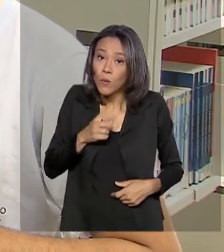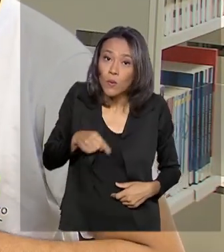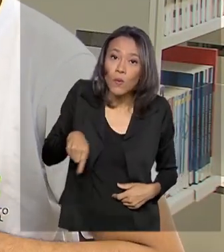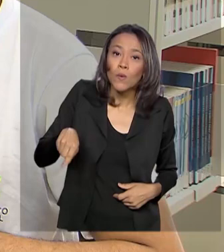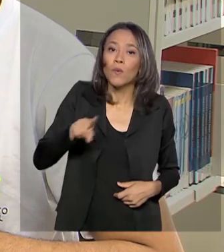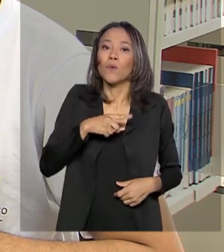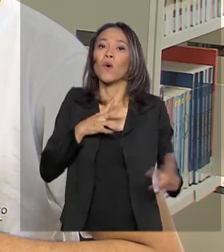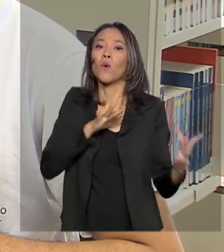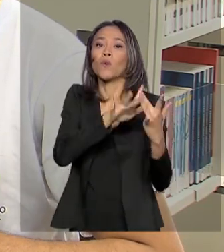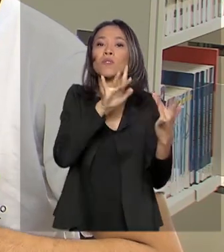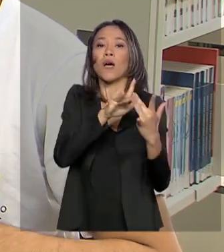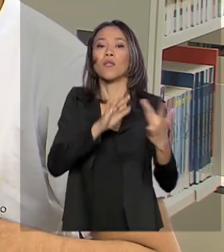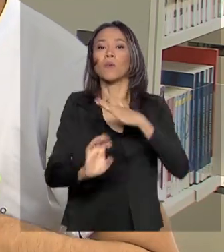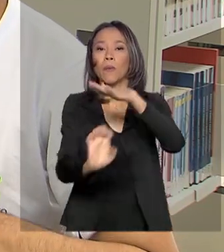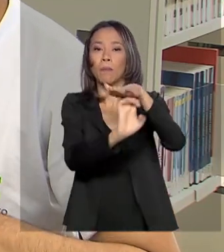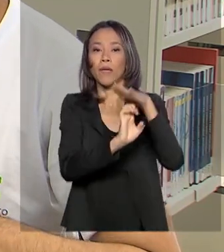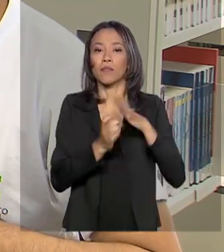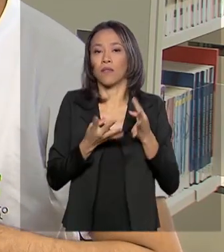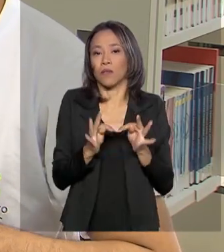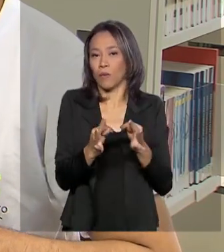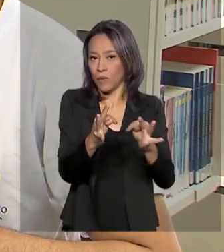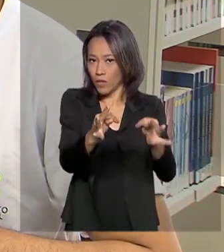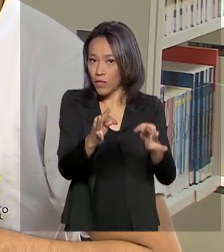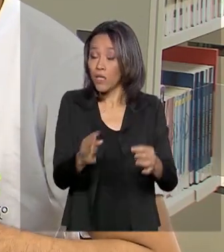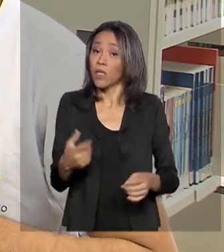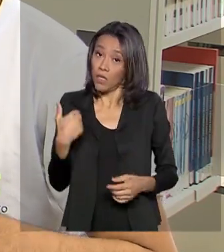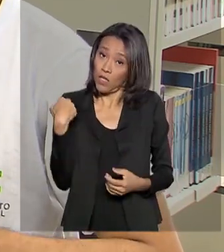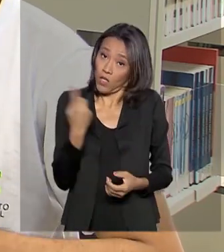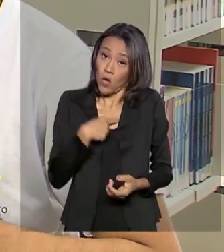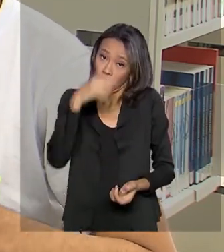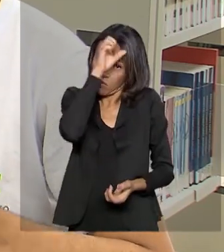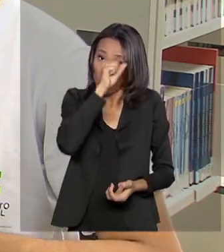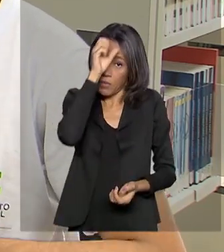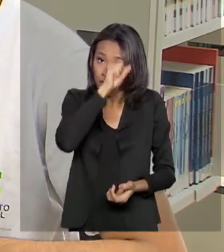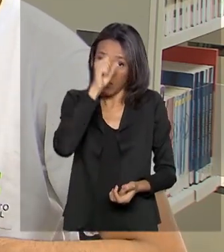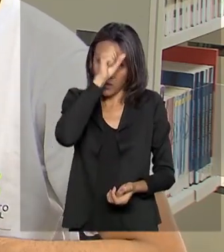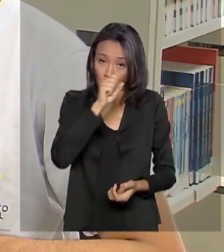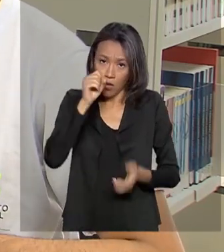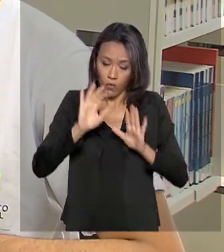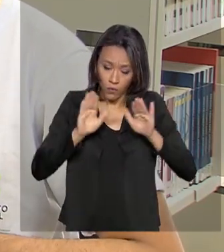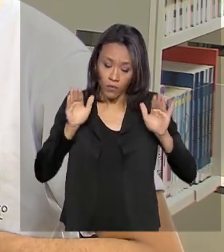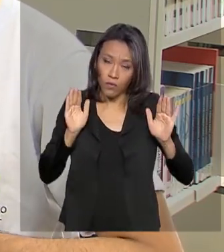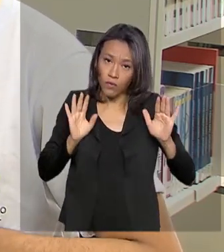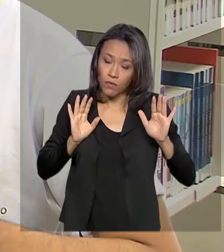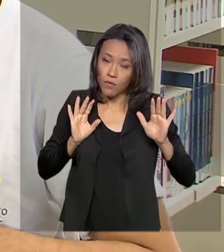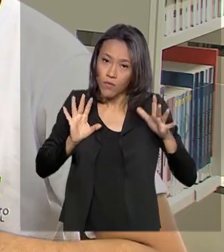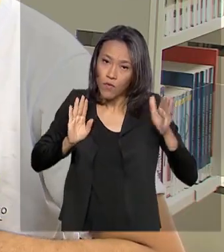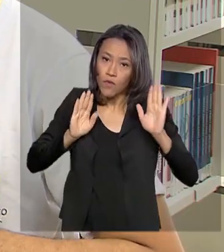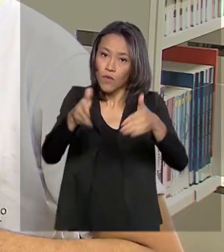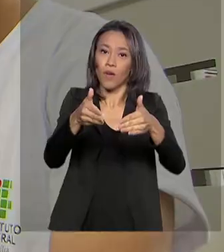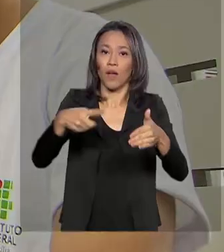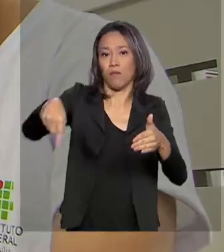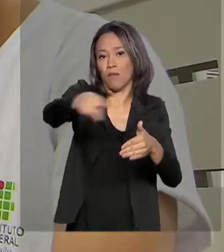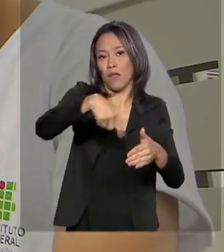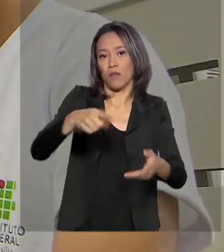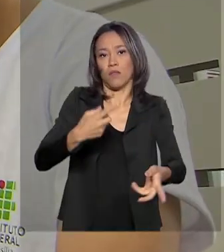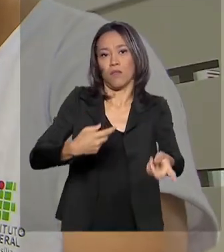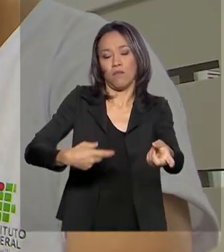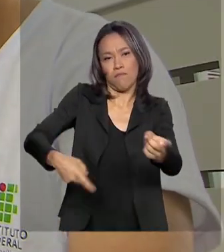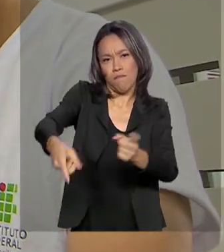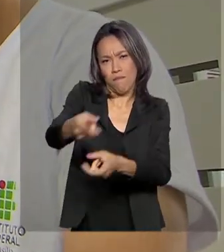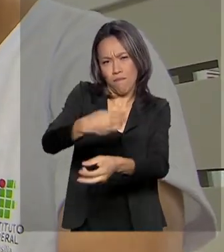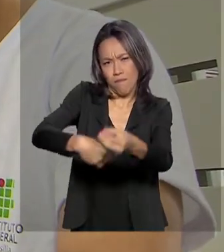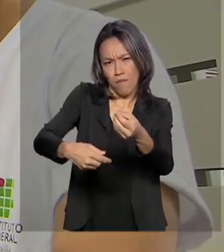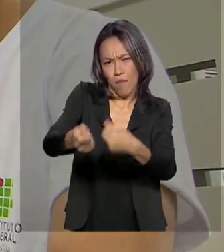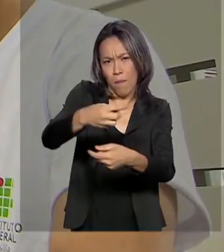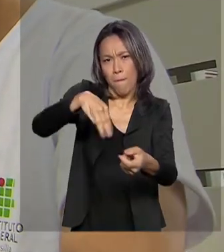com empresas de tecnologia e com isso nós temos o aprendizado de tecnologias voltadas a esse mercado, o mercado regional. O Anglais é um